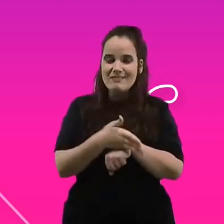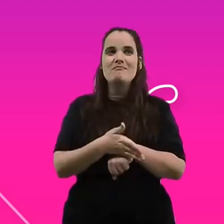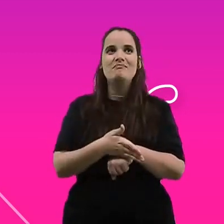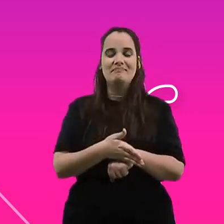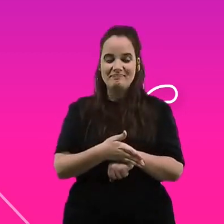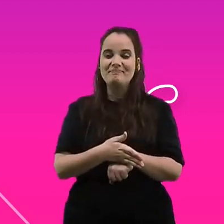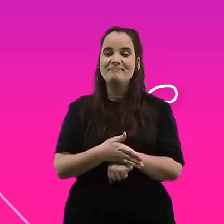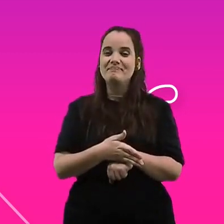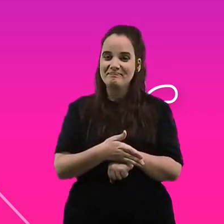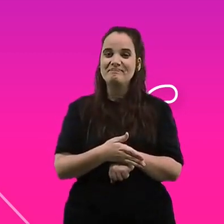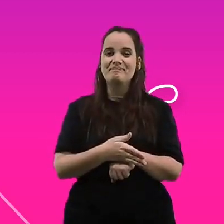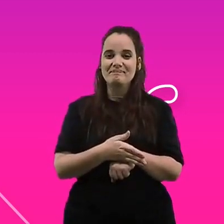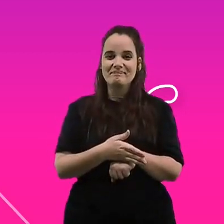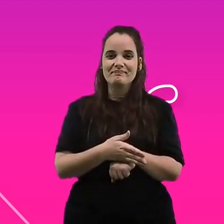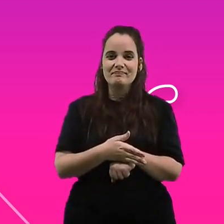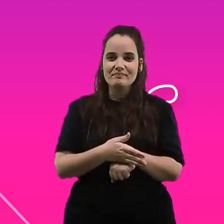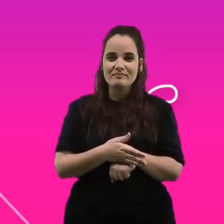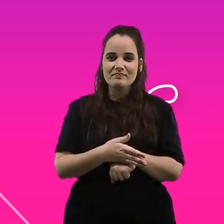bastante